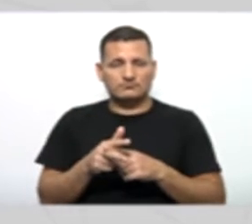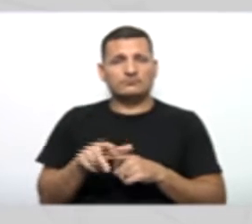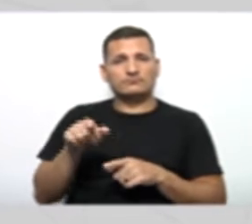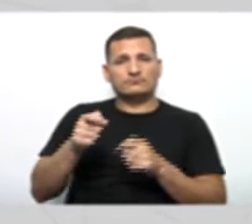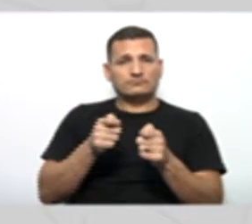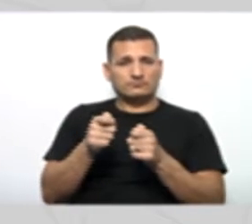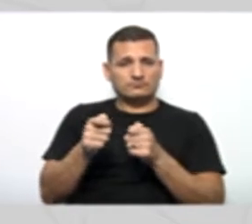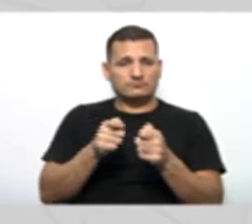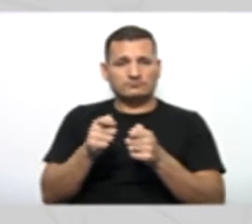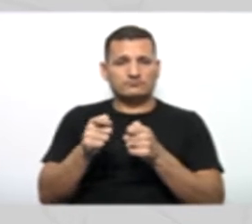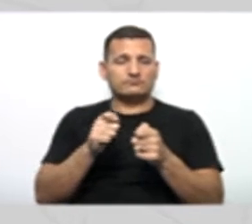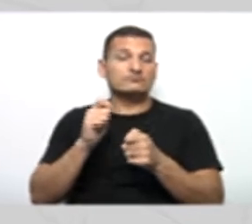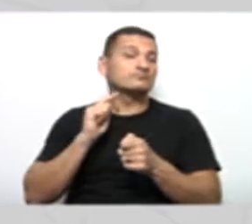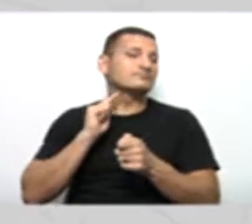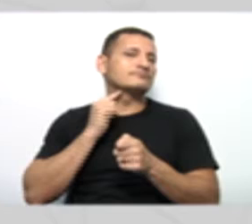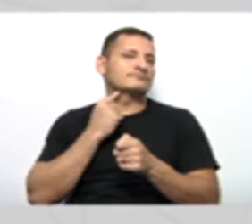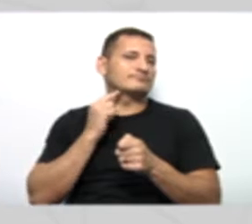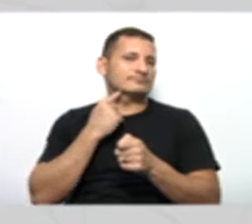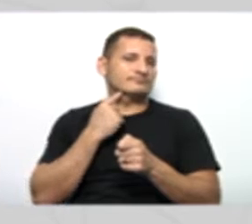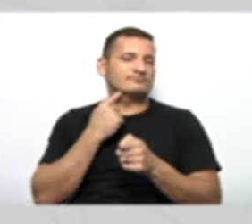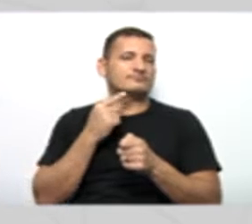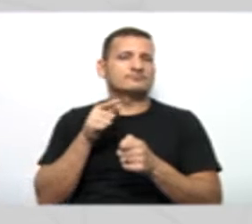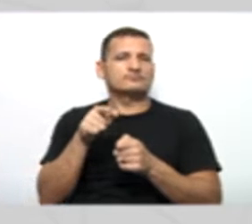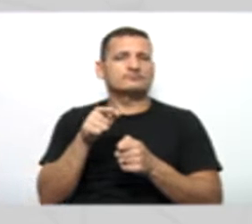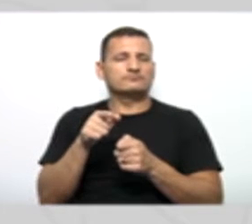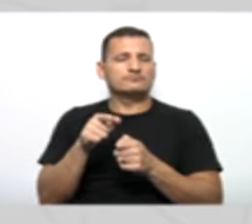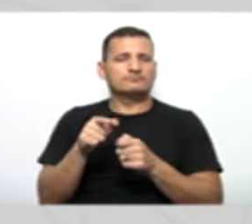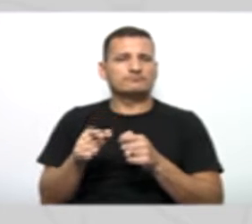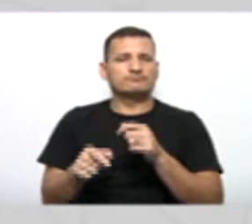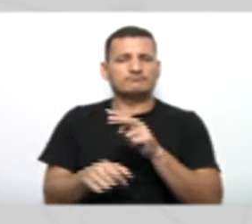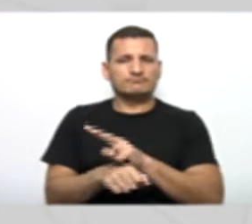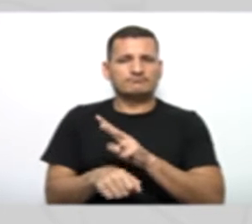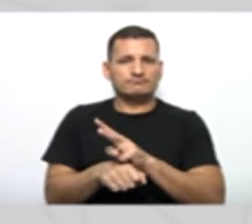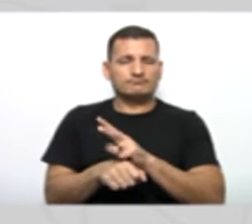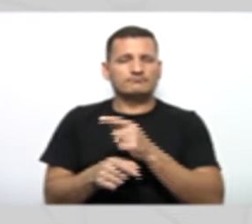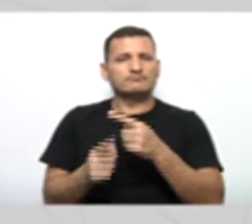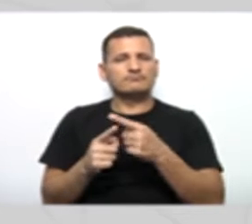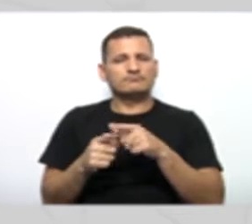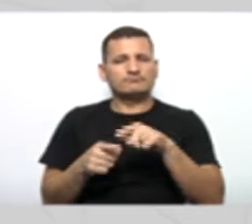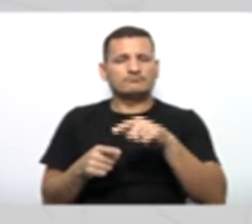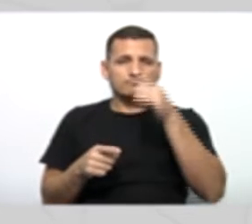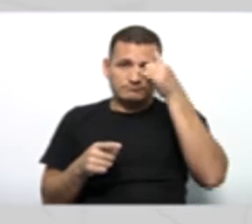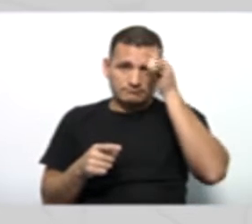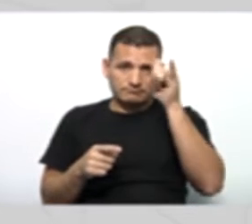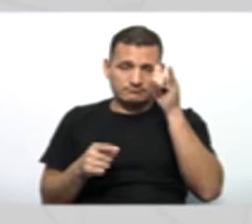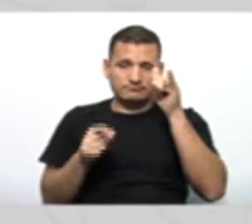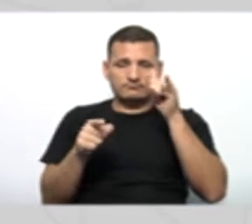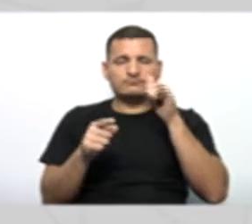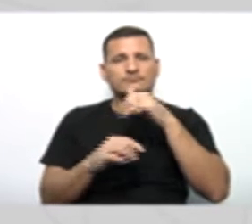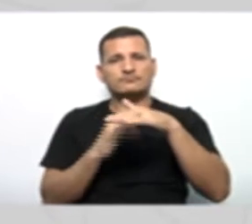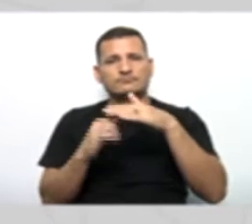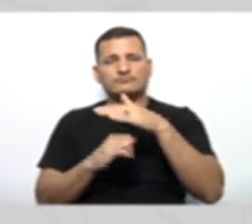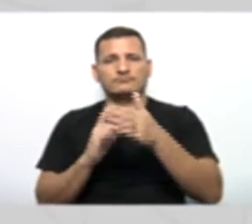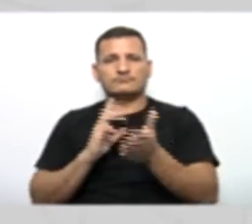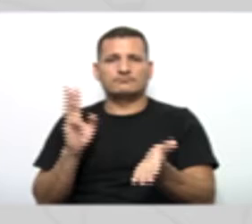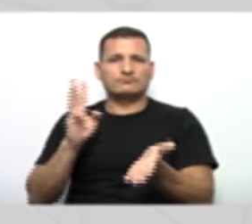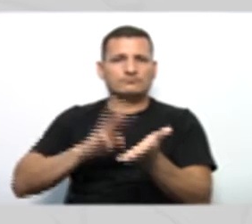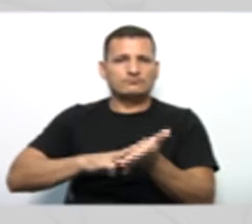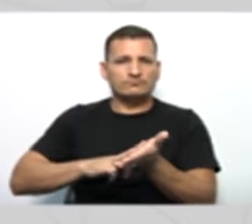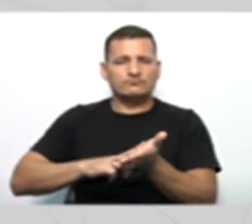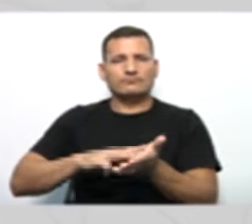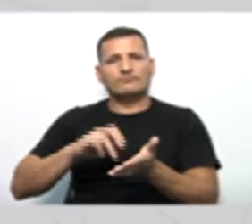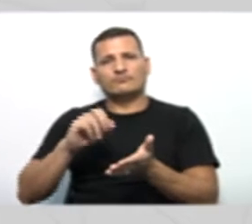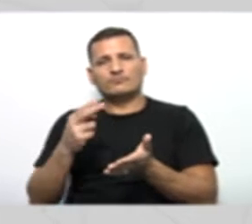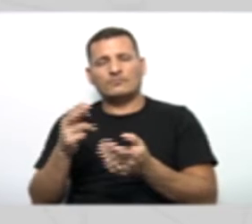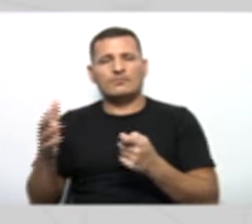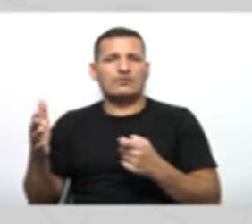ele é preventivo porque ele busca prevenir que a empresa sofra com multas ou boicotes.